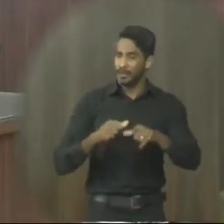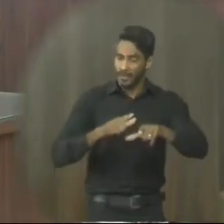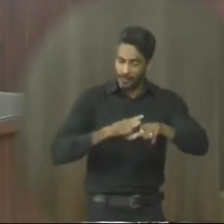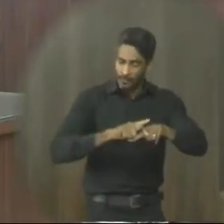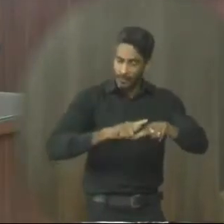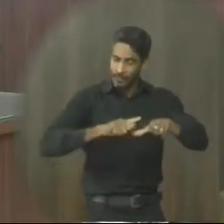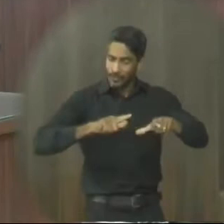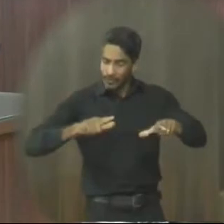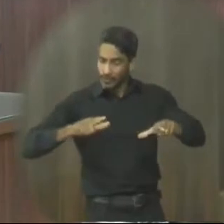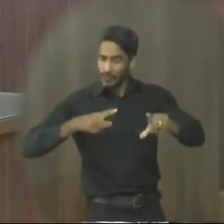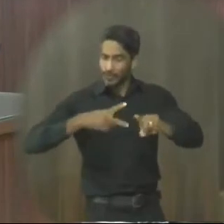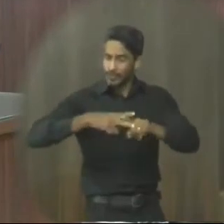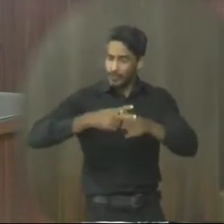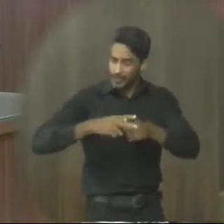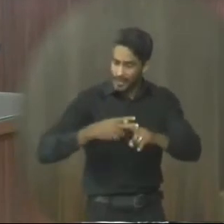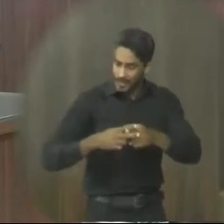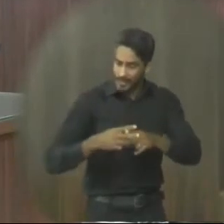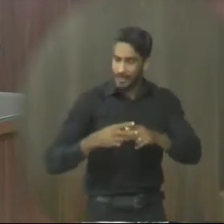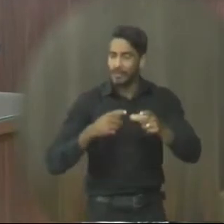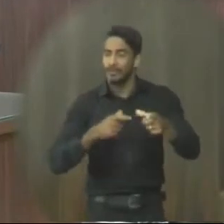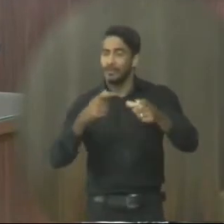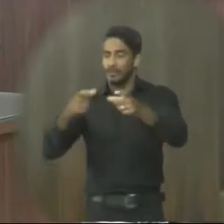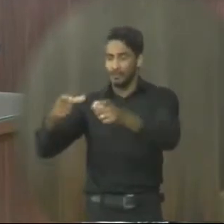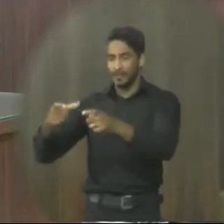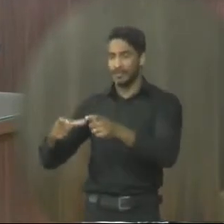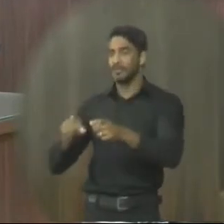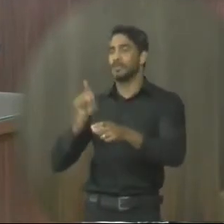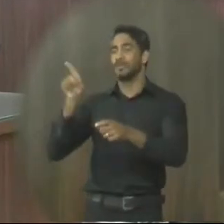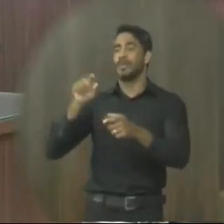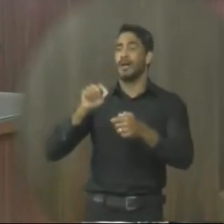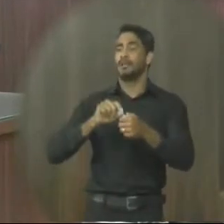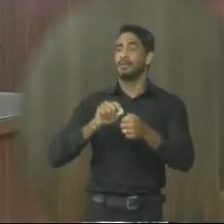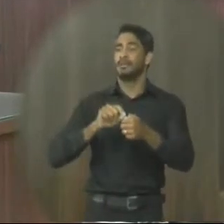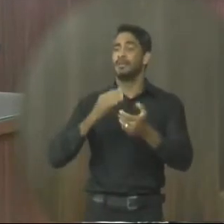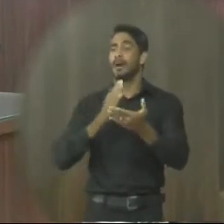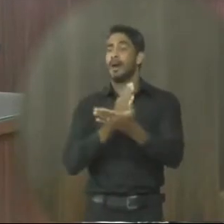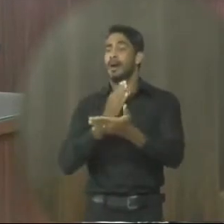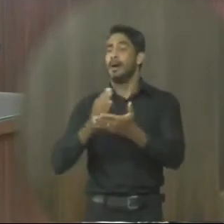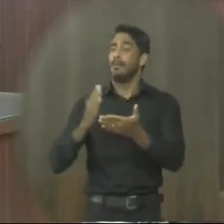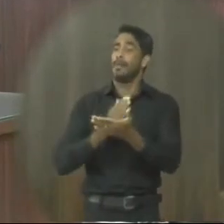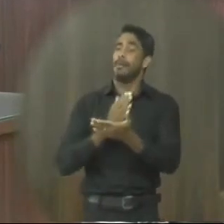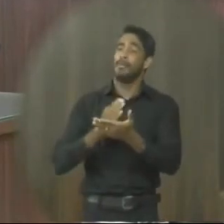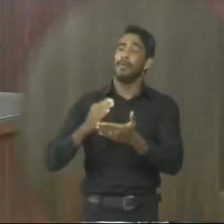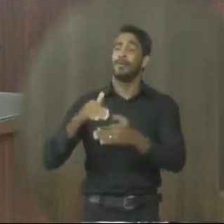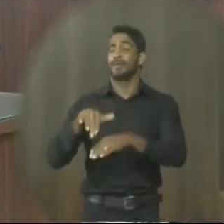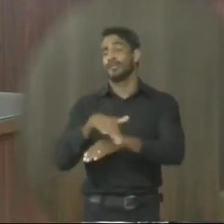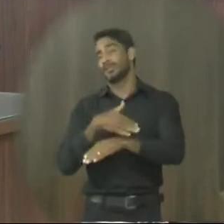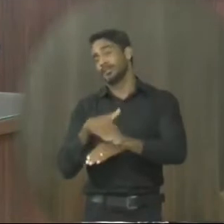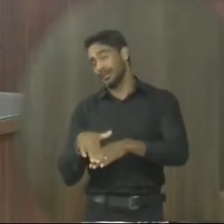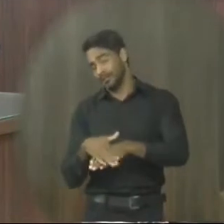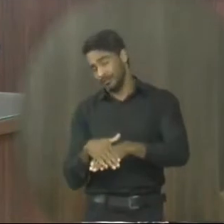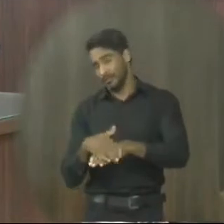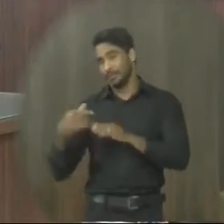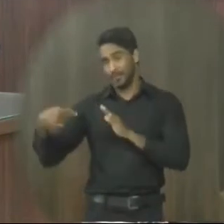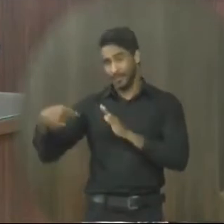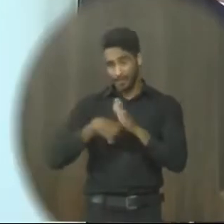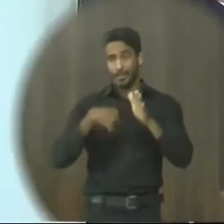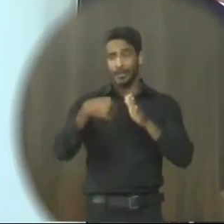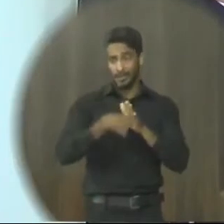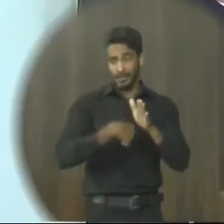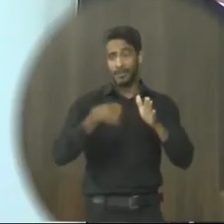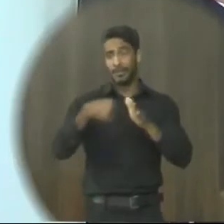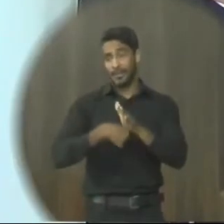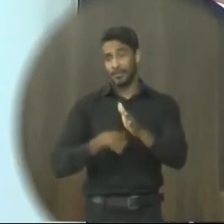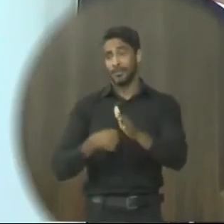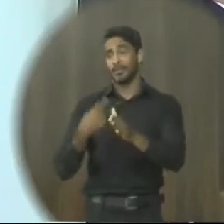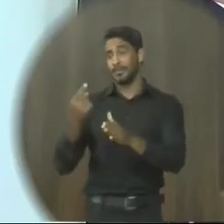pavimentação, calçamento, em vários outros bairros. E lá são poucas ruas, assim, fui eu questionada por uma liderança